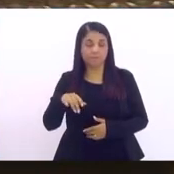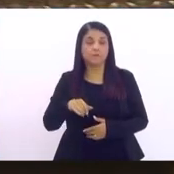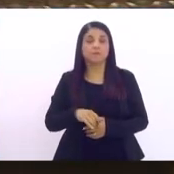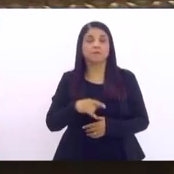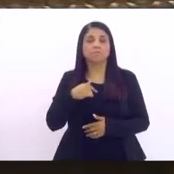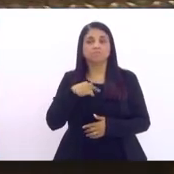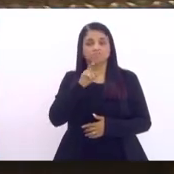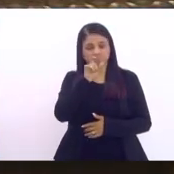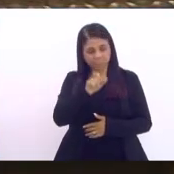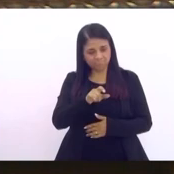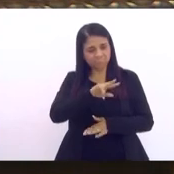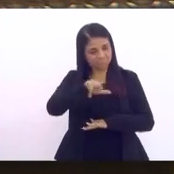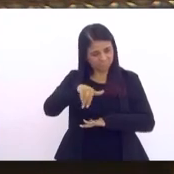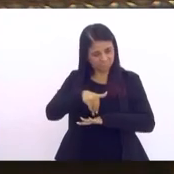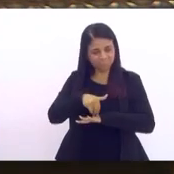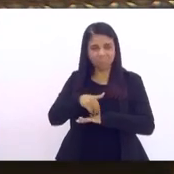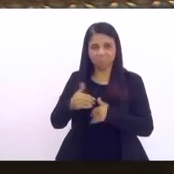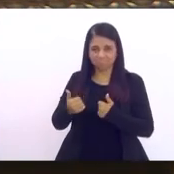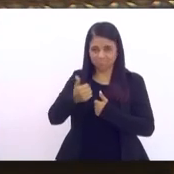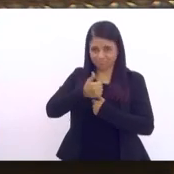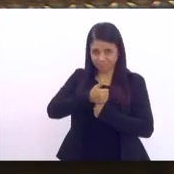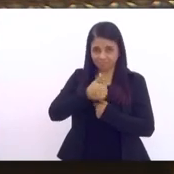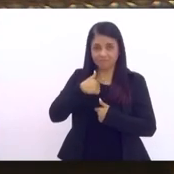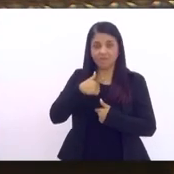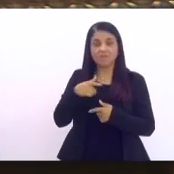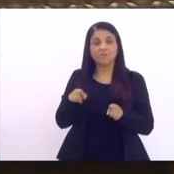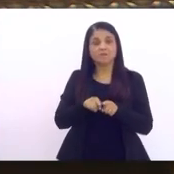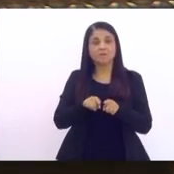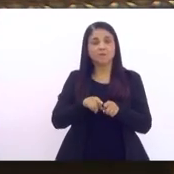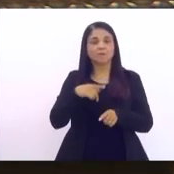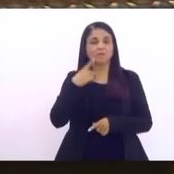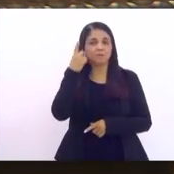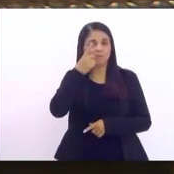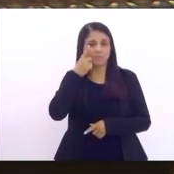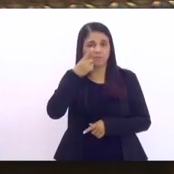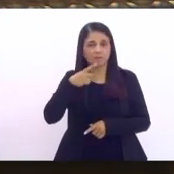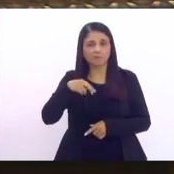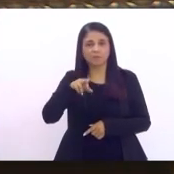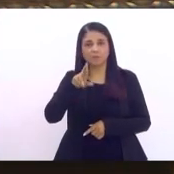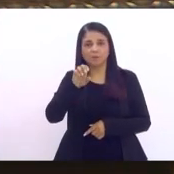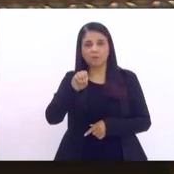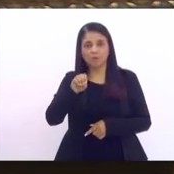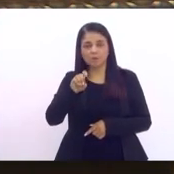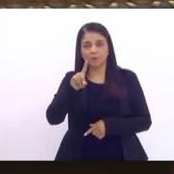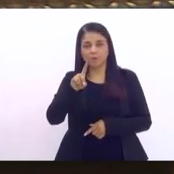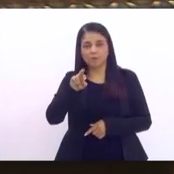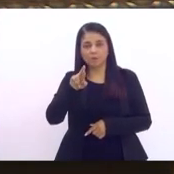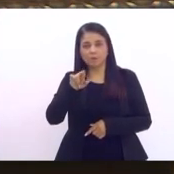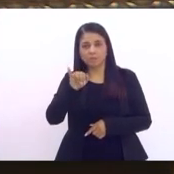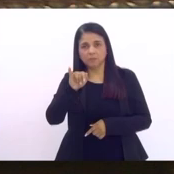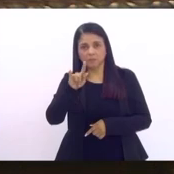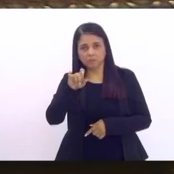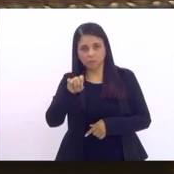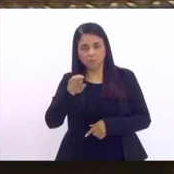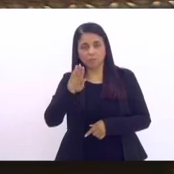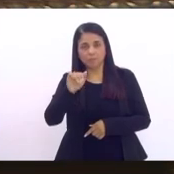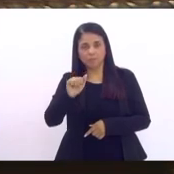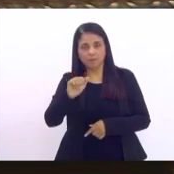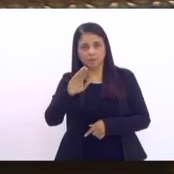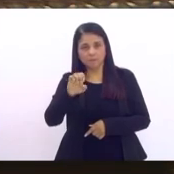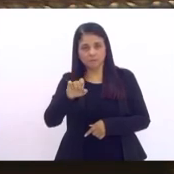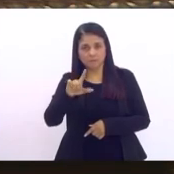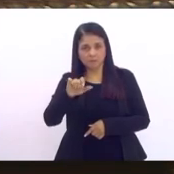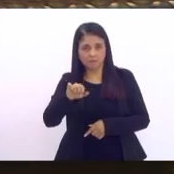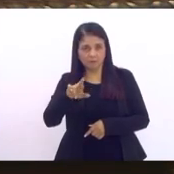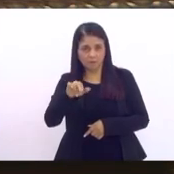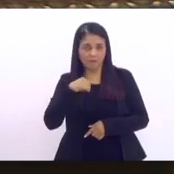e que o deputado Rodrigo Bacelar não teve muitas oportunidades, porque depois veio a Covid,